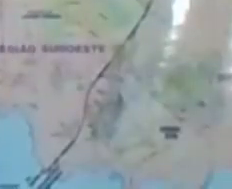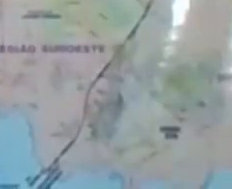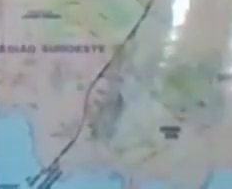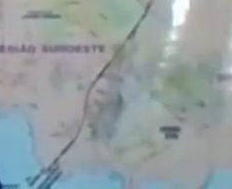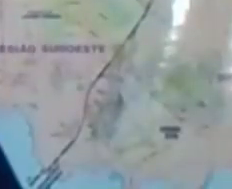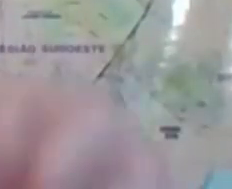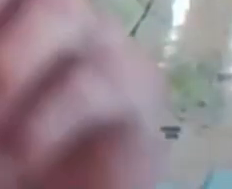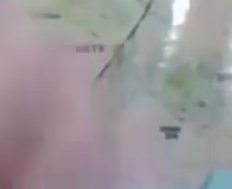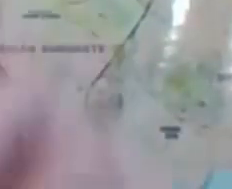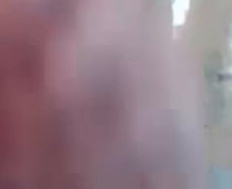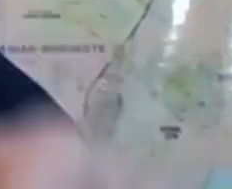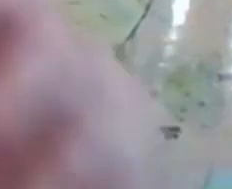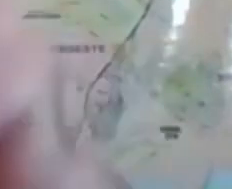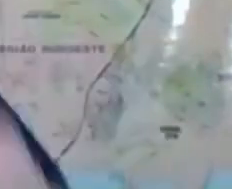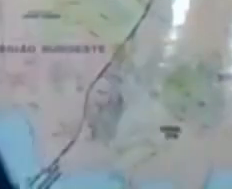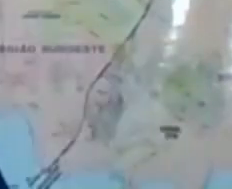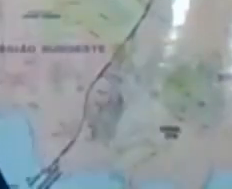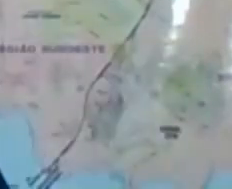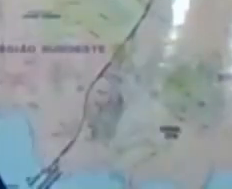importante. Então,